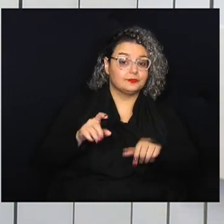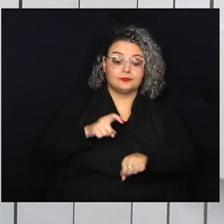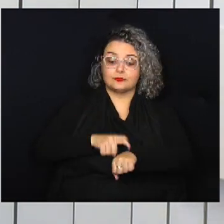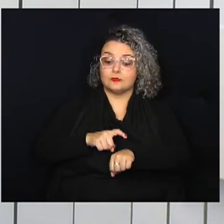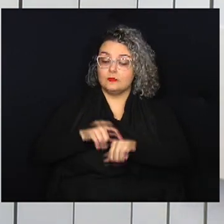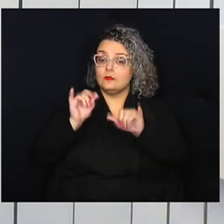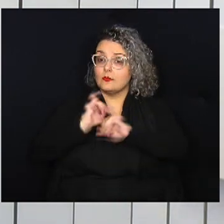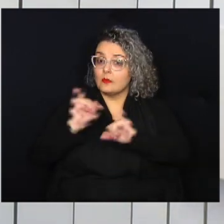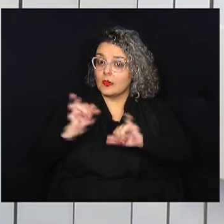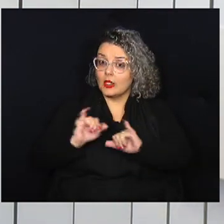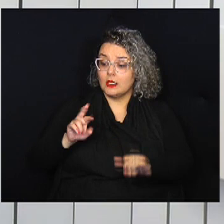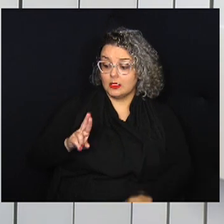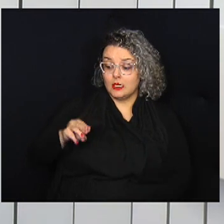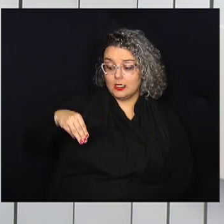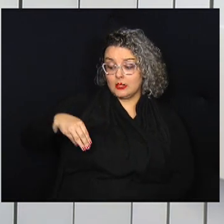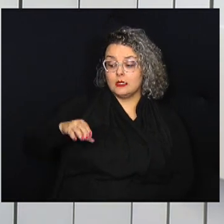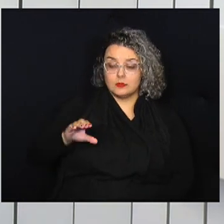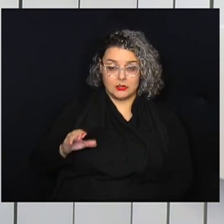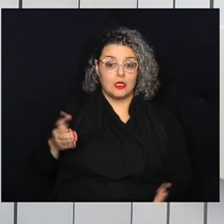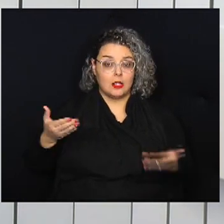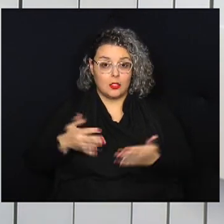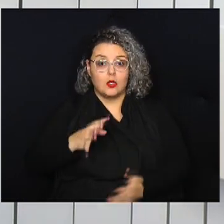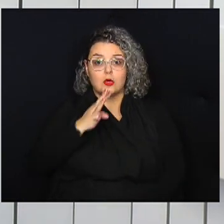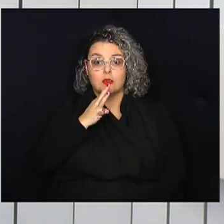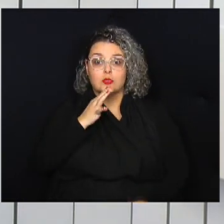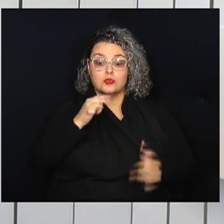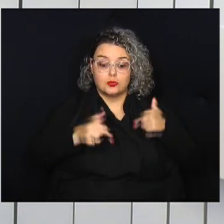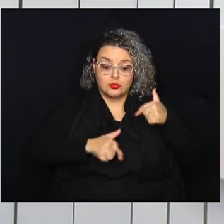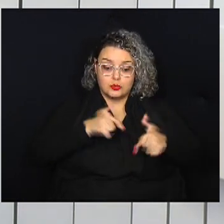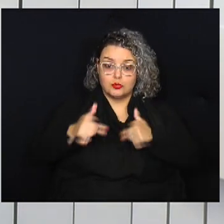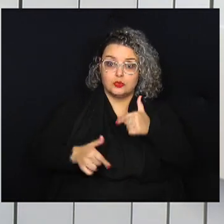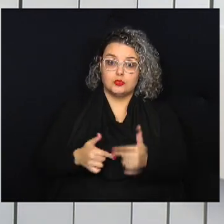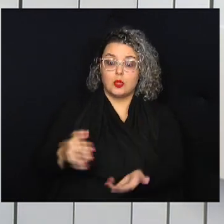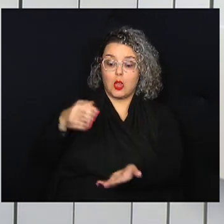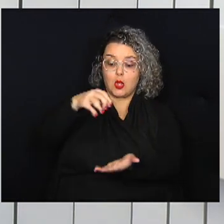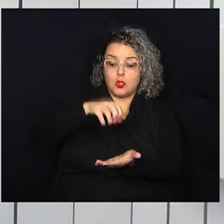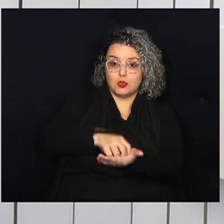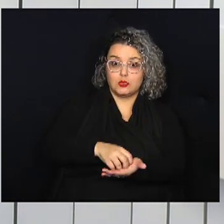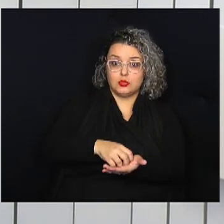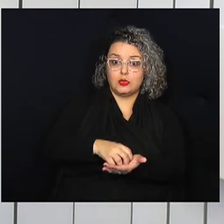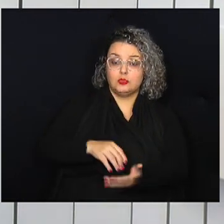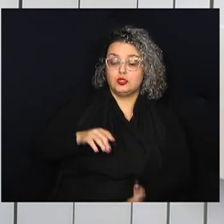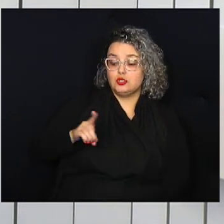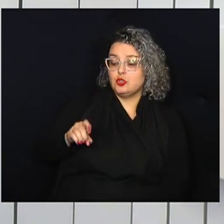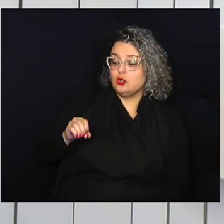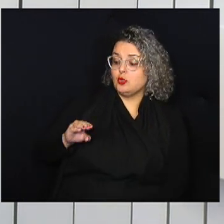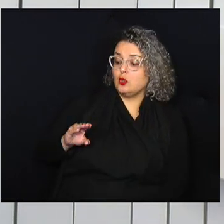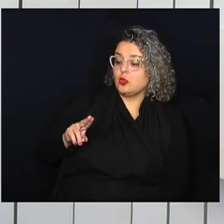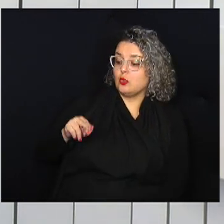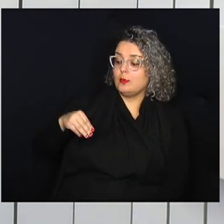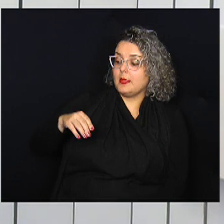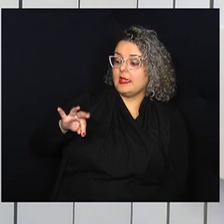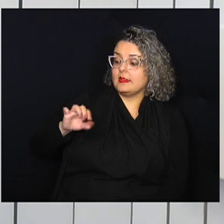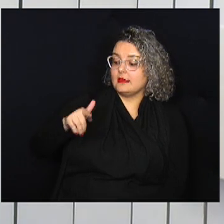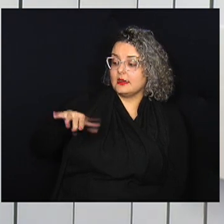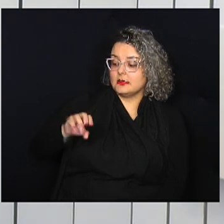notícias da metrópole. Agora nós vamos conhecer o trabalho do Centro de Documentação Cultural, ainda lá na Unicamp. É um